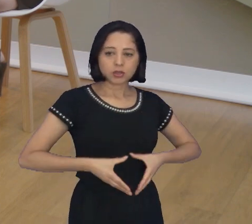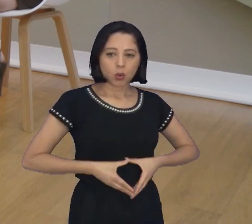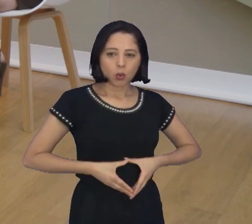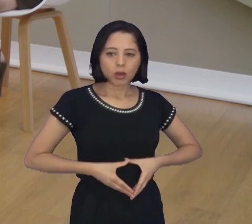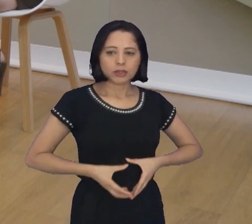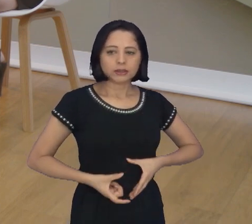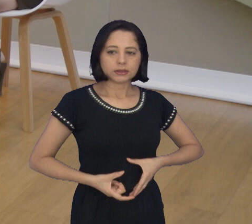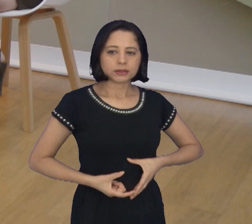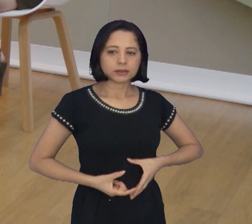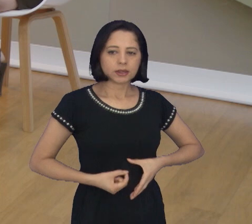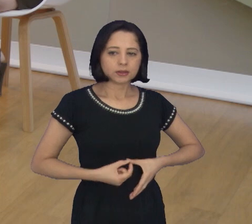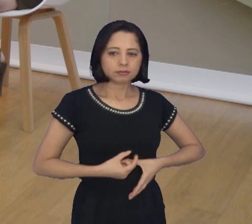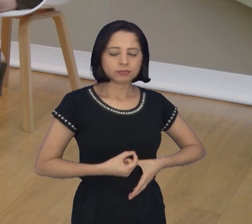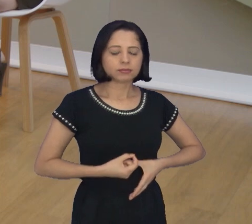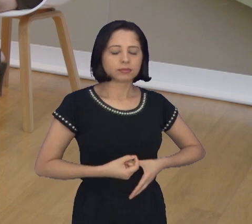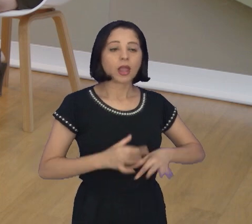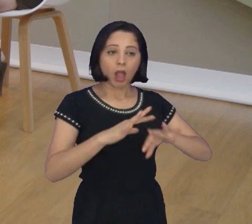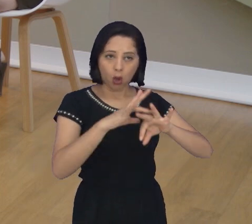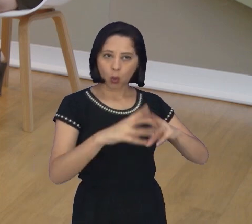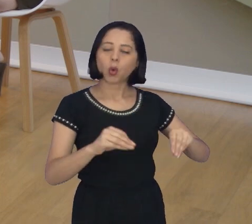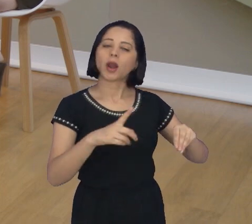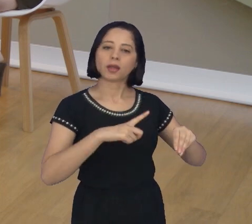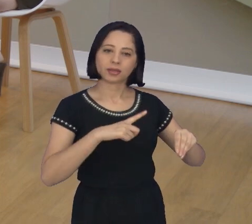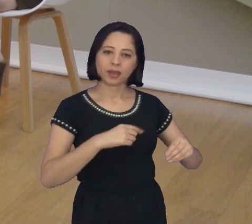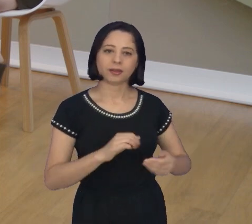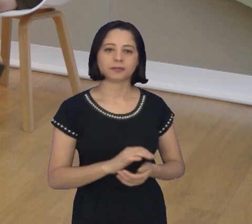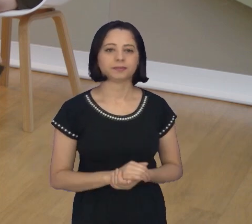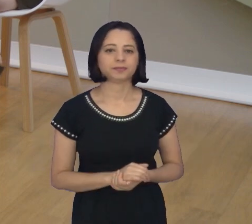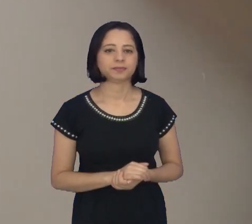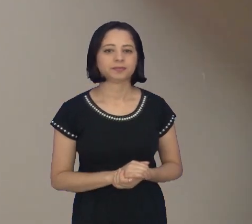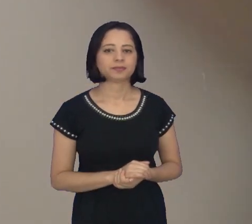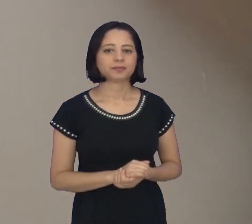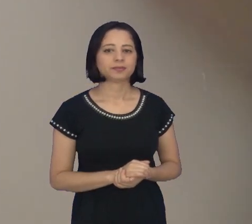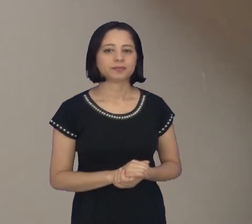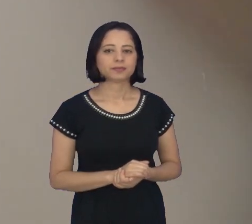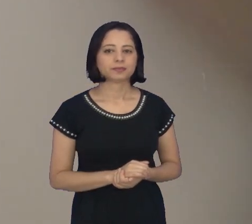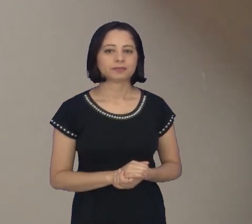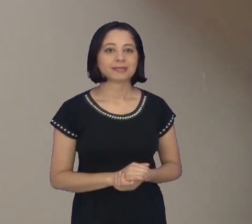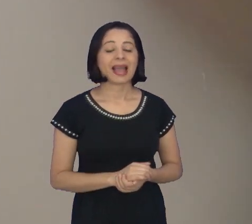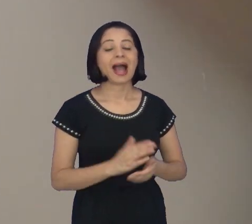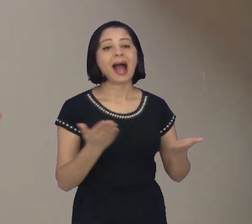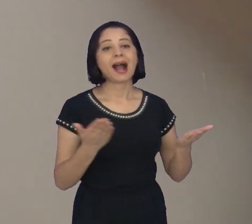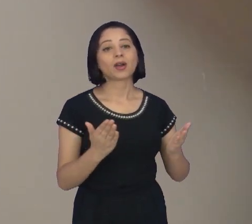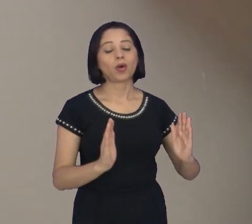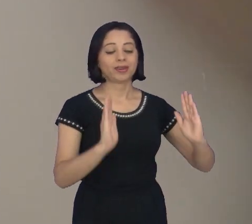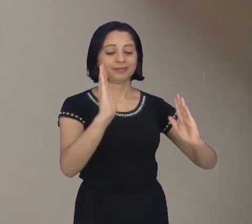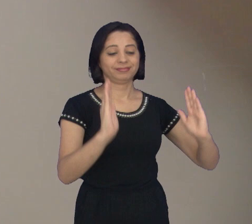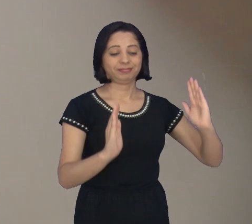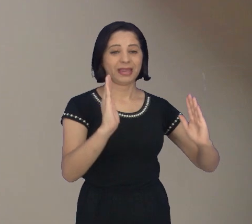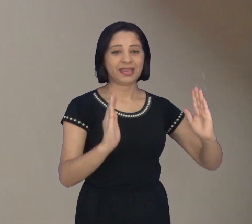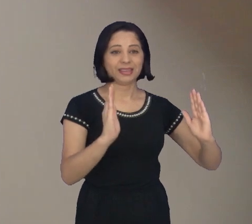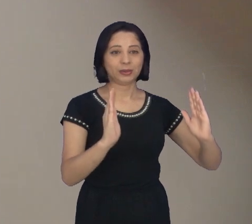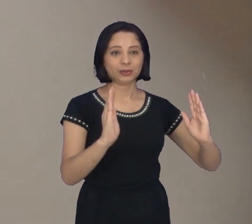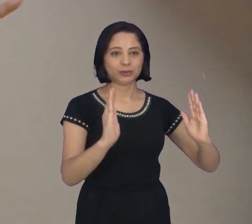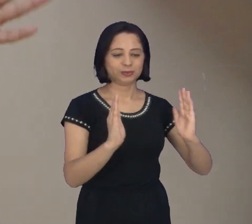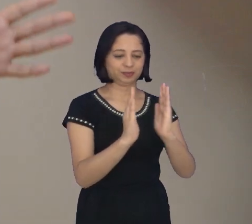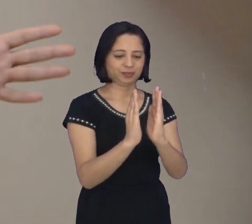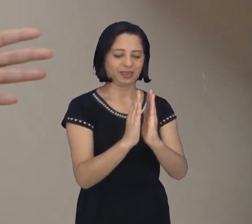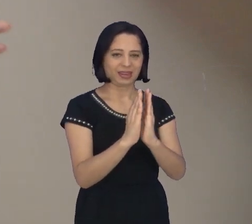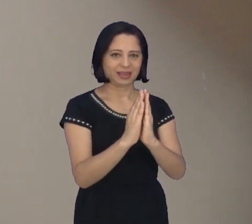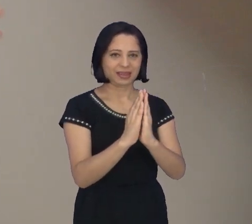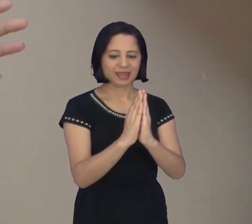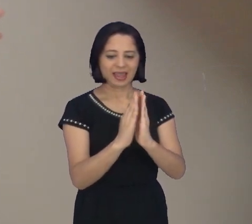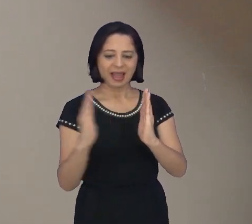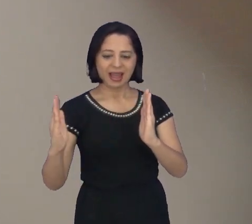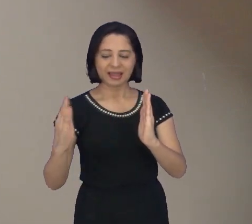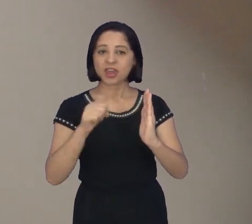Deus, felizmente, tem cura, né, doutora? Tem chance de cura, sim. Agora, vamos falar um pouquinho sobre o climatério. Aquela fase que a mulher está